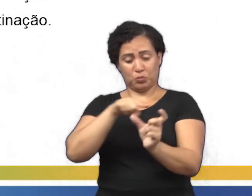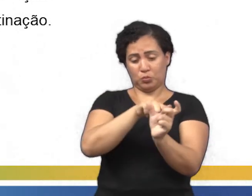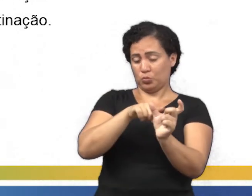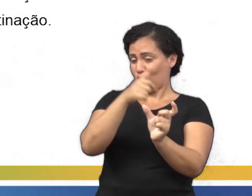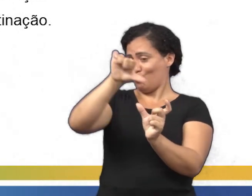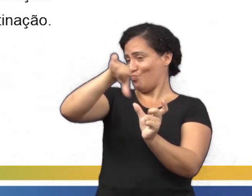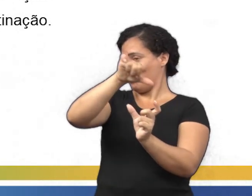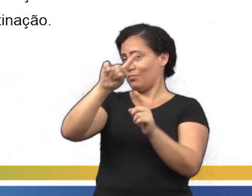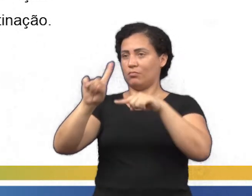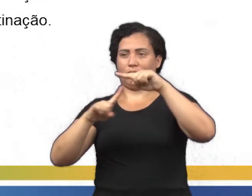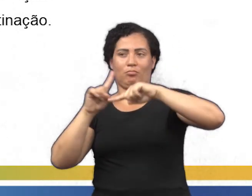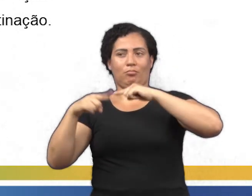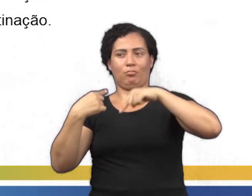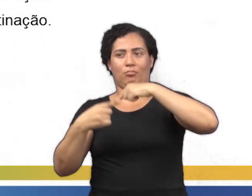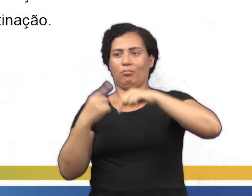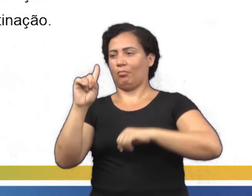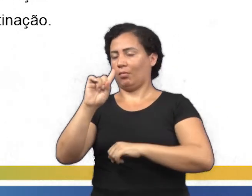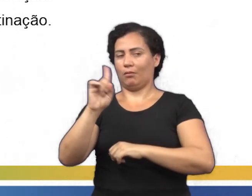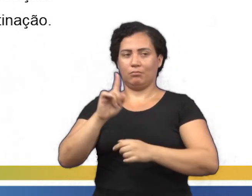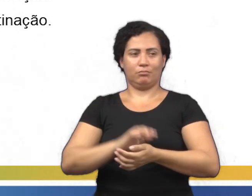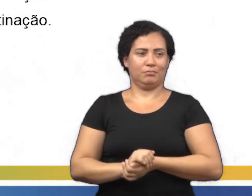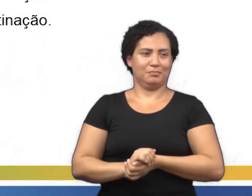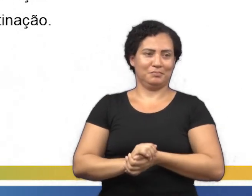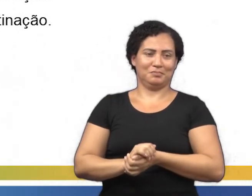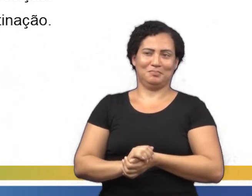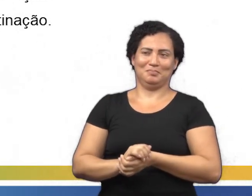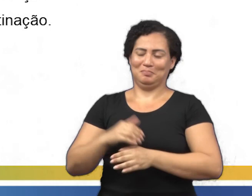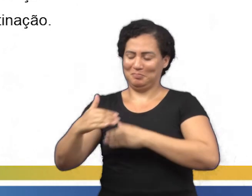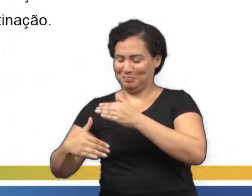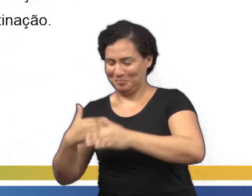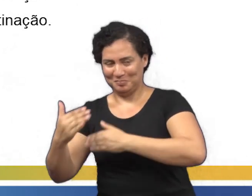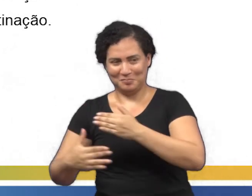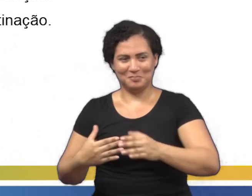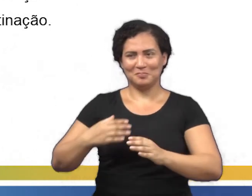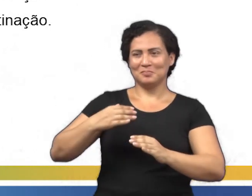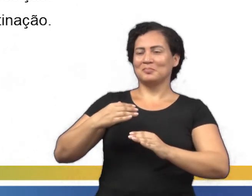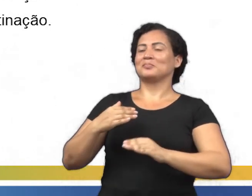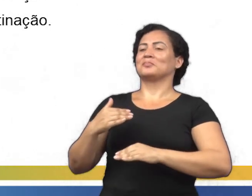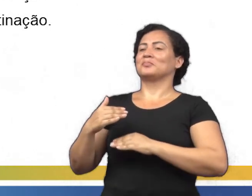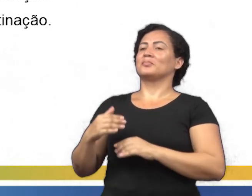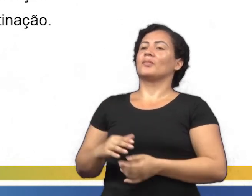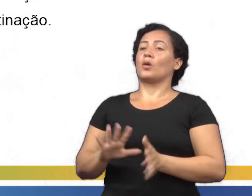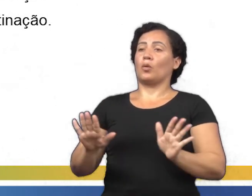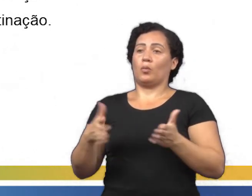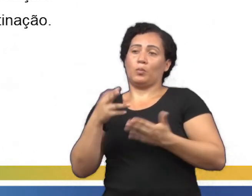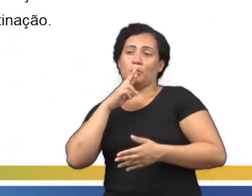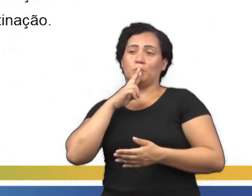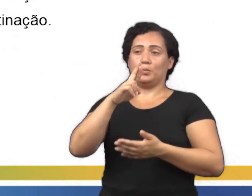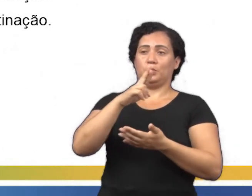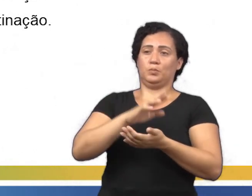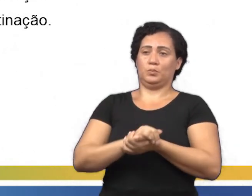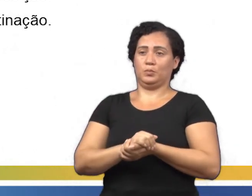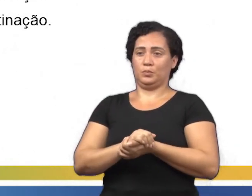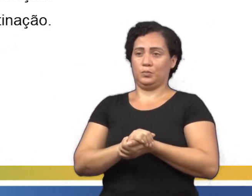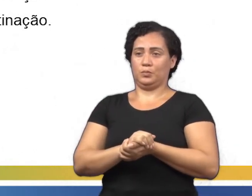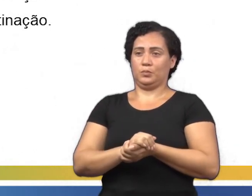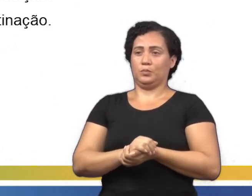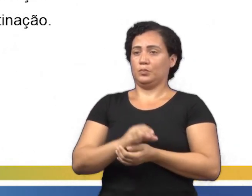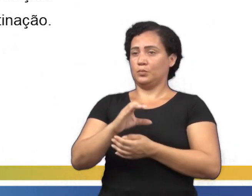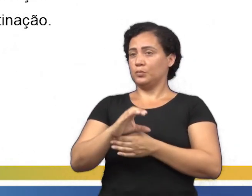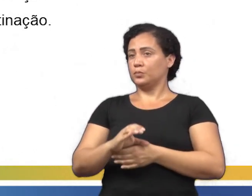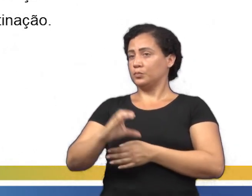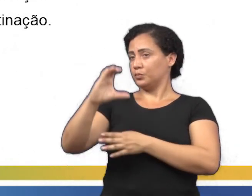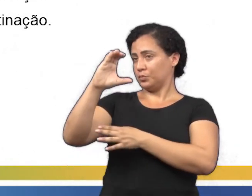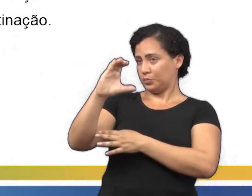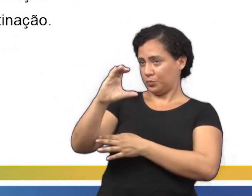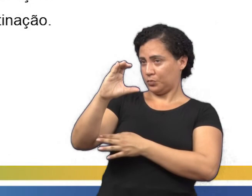radical. Então, elas passaram pelo mesmo processo de formação. Vamos conferir qual é a resposta? Letra C, dois